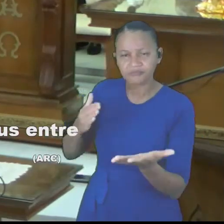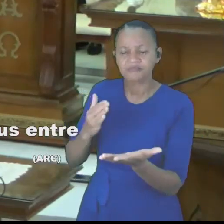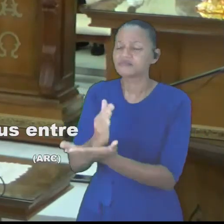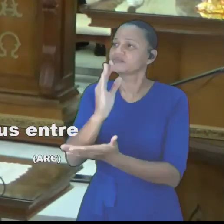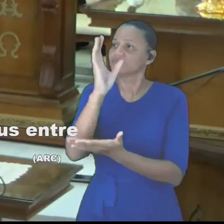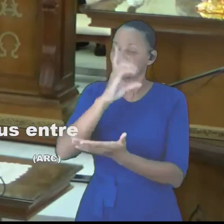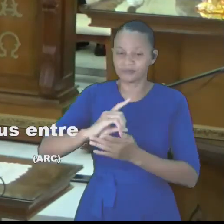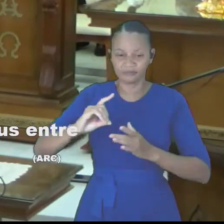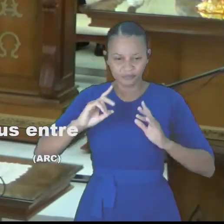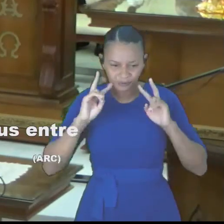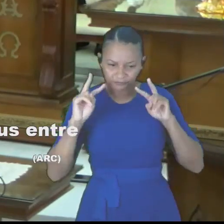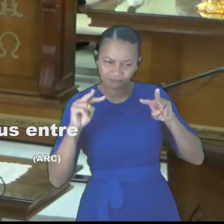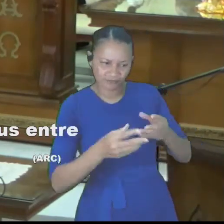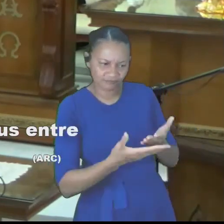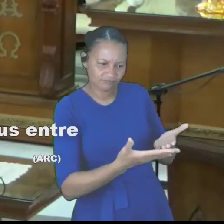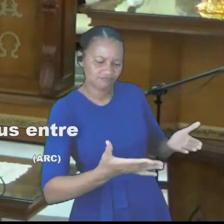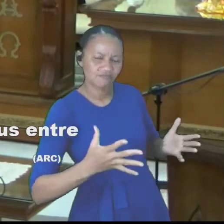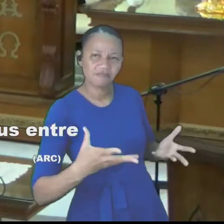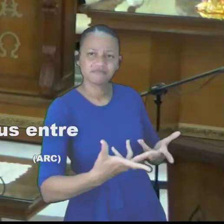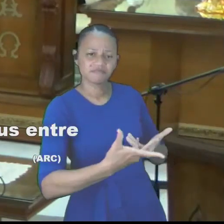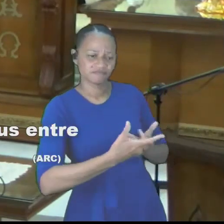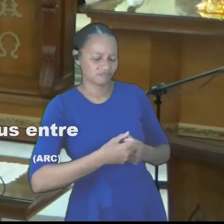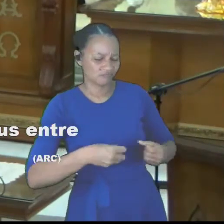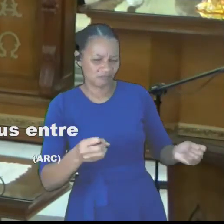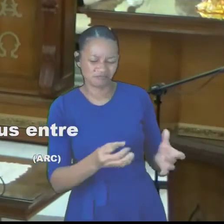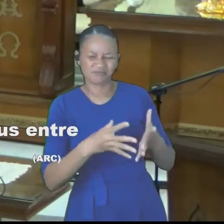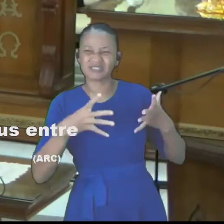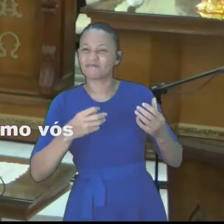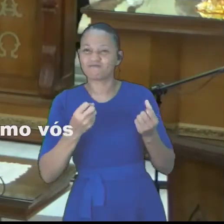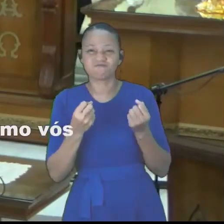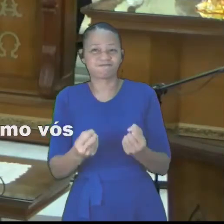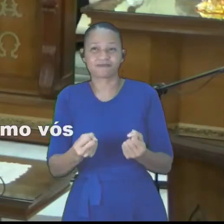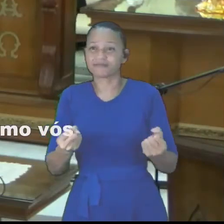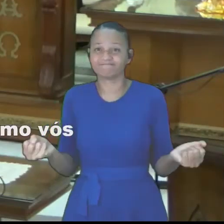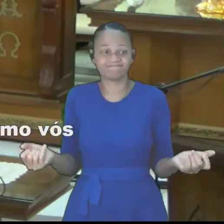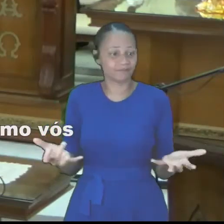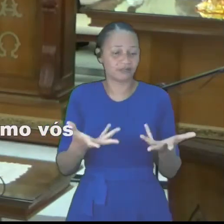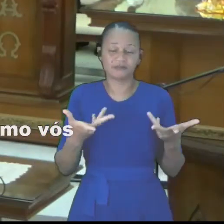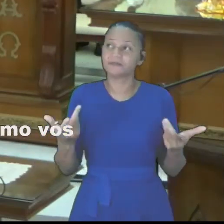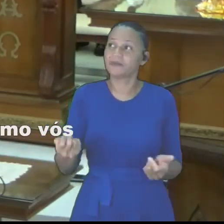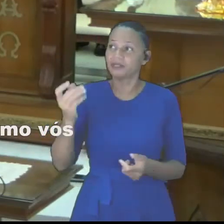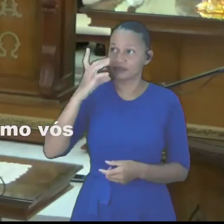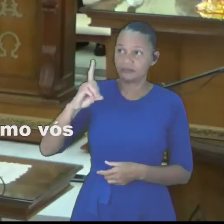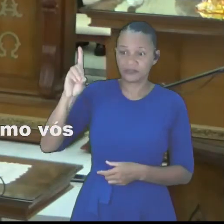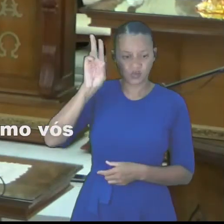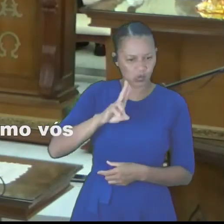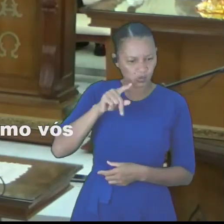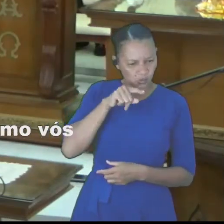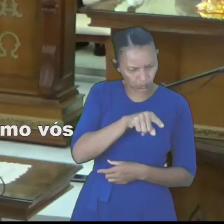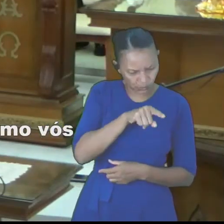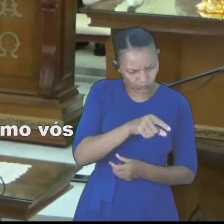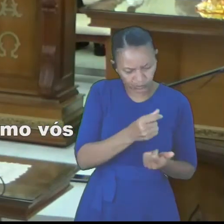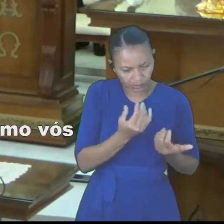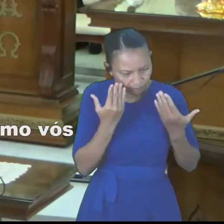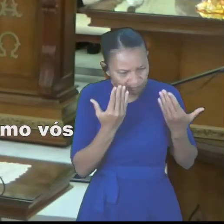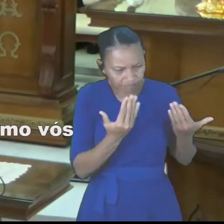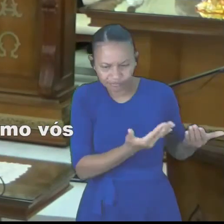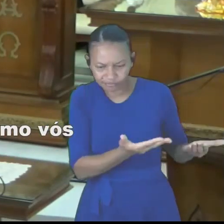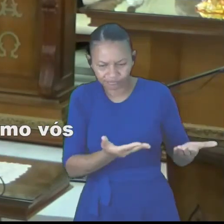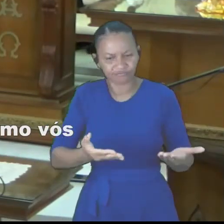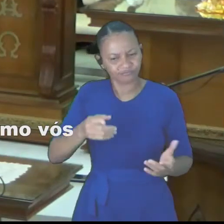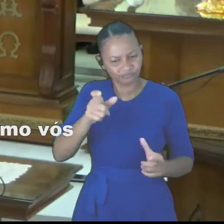com maravilhas, prodígios e sinais, que Deus por ele fez no meio de